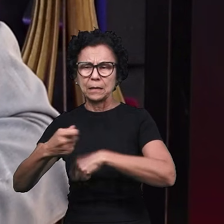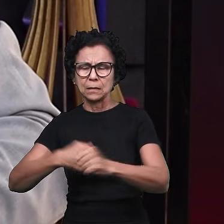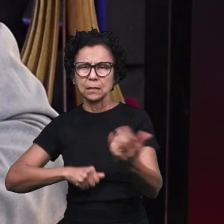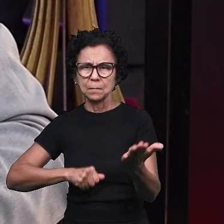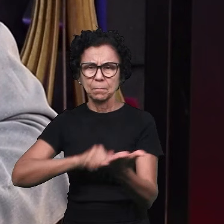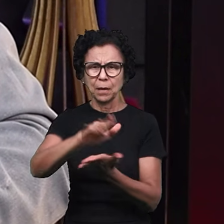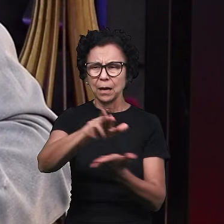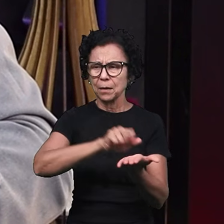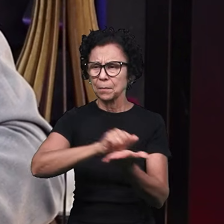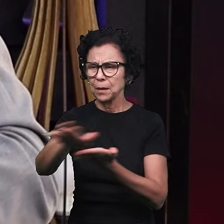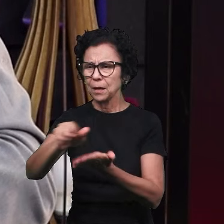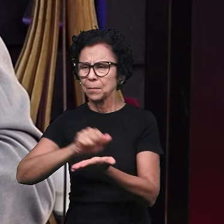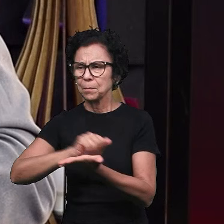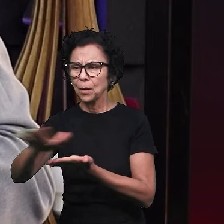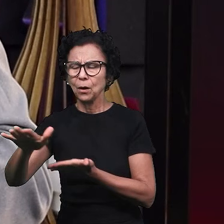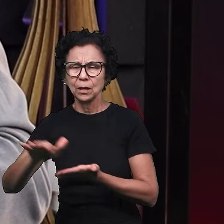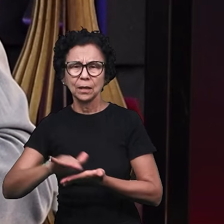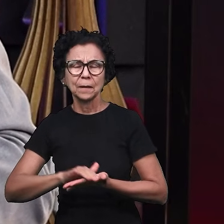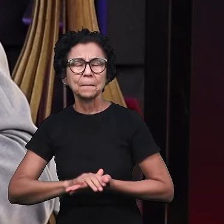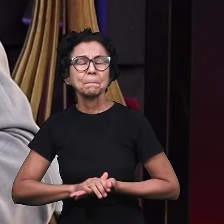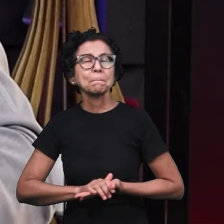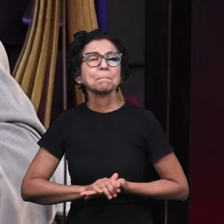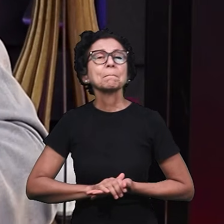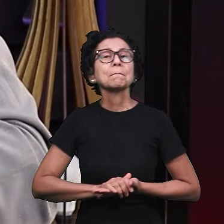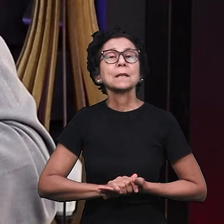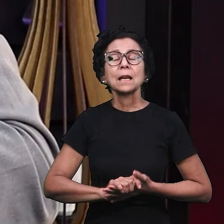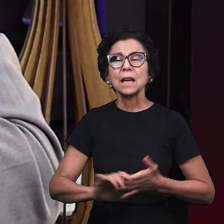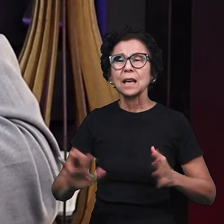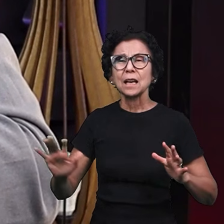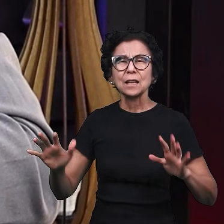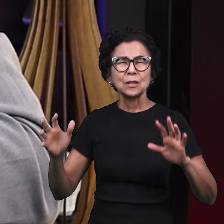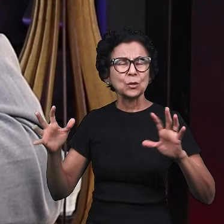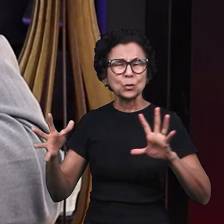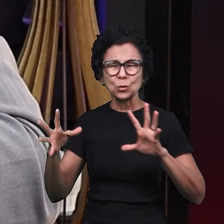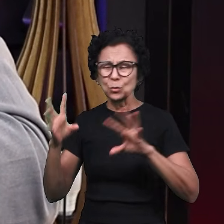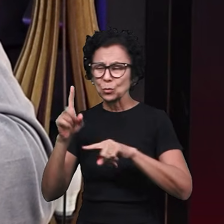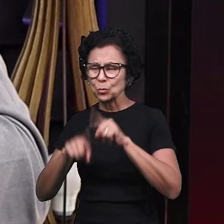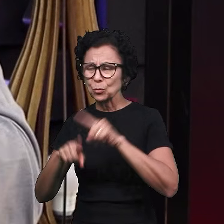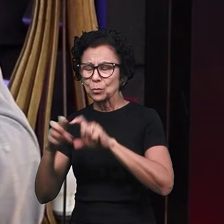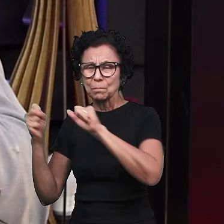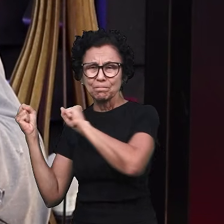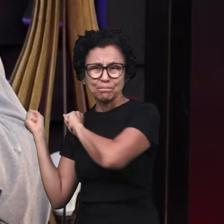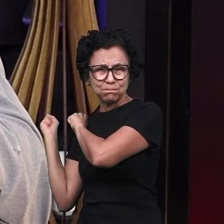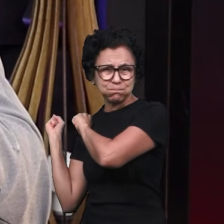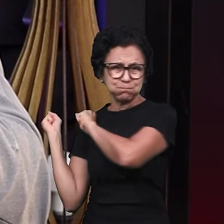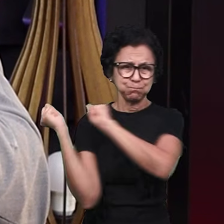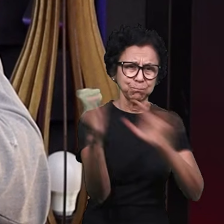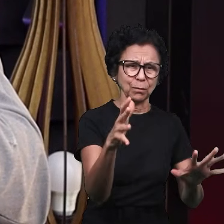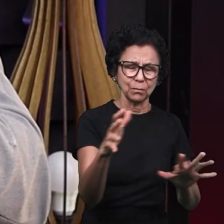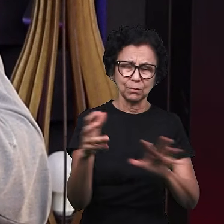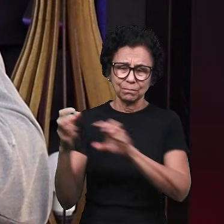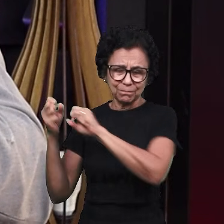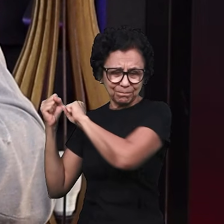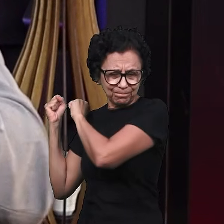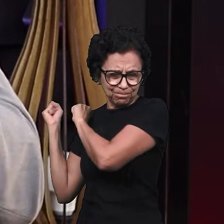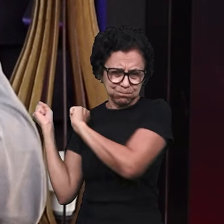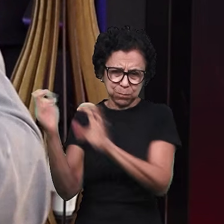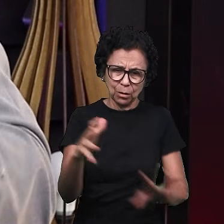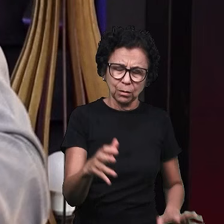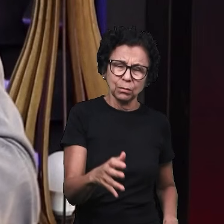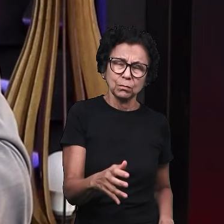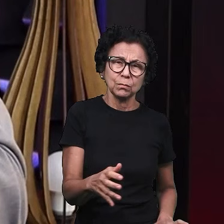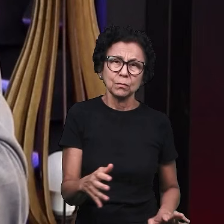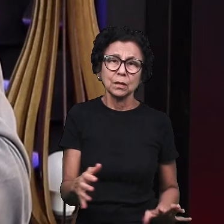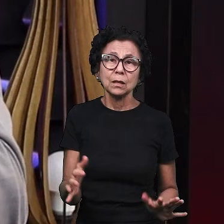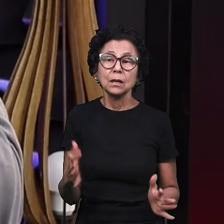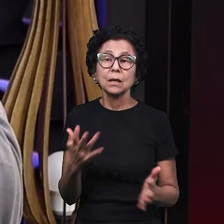ali, os vendedores, jogando para fora do templo aquilo que não era